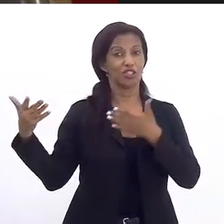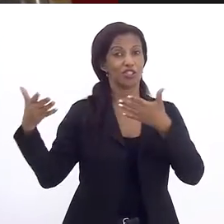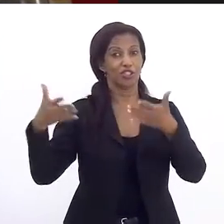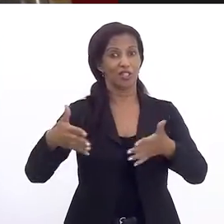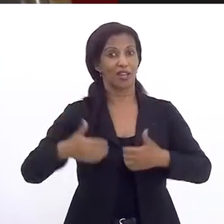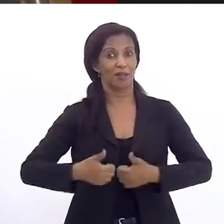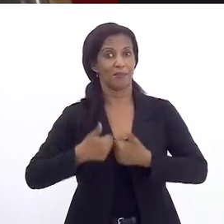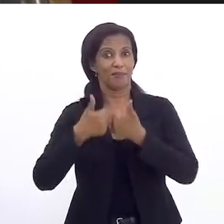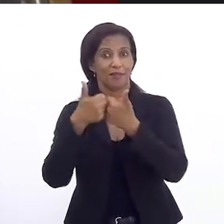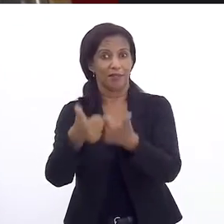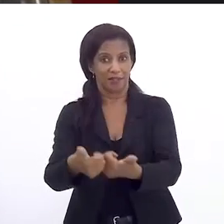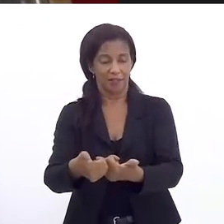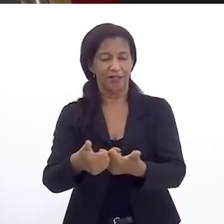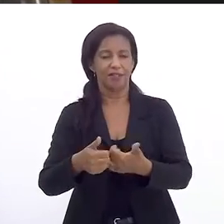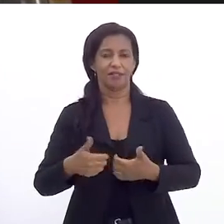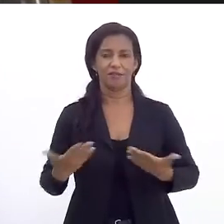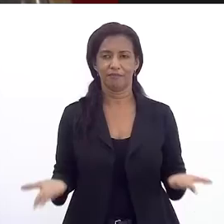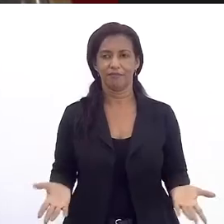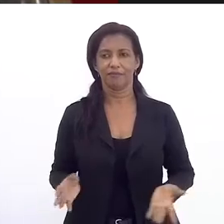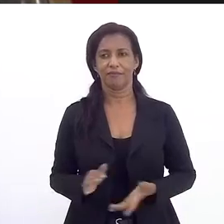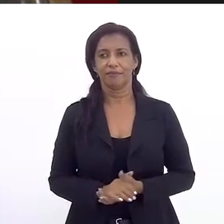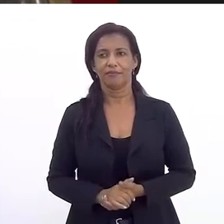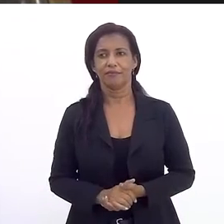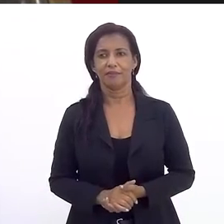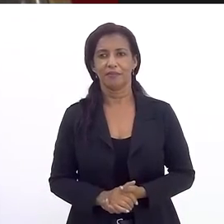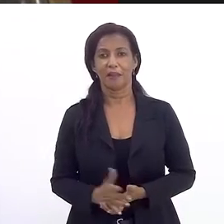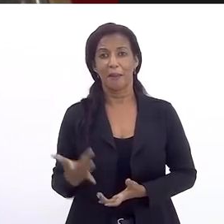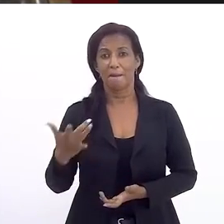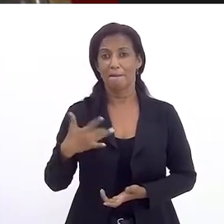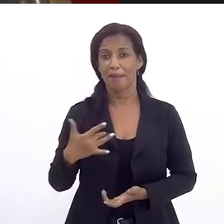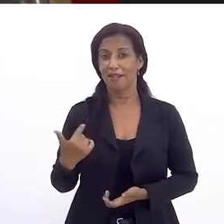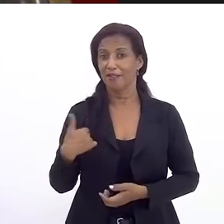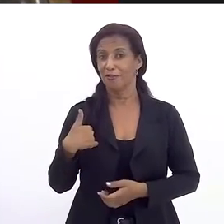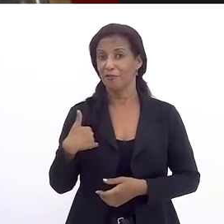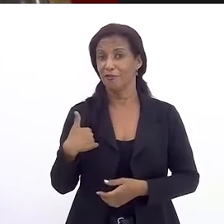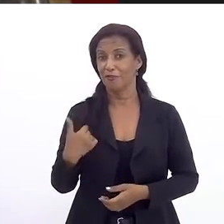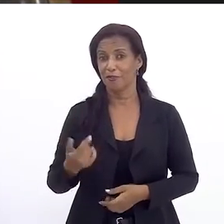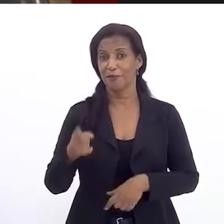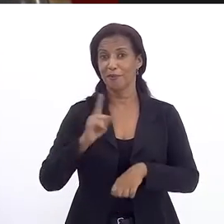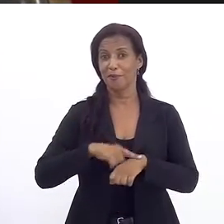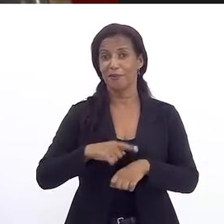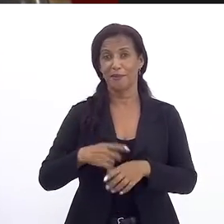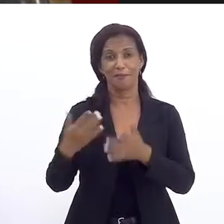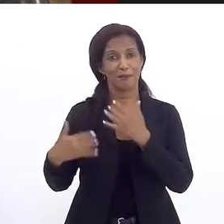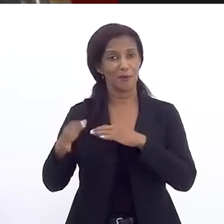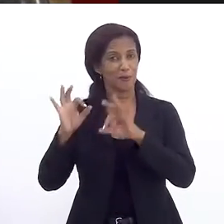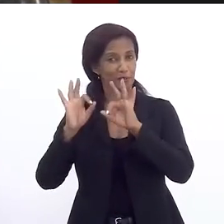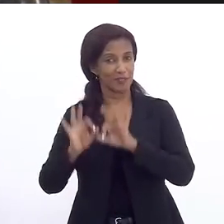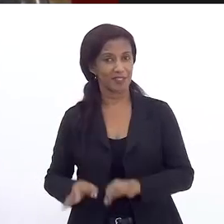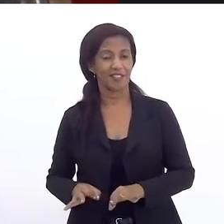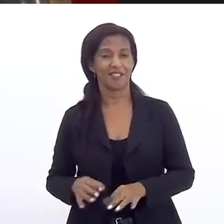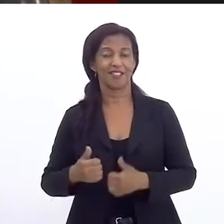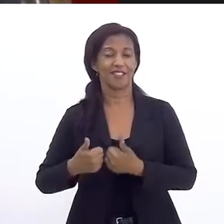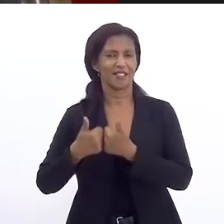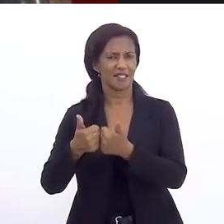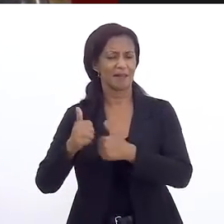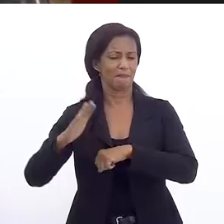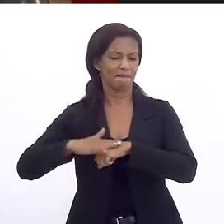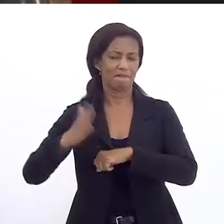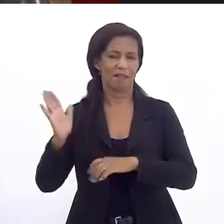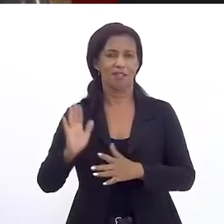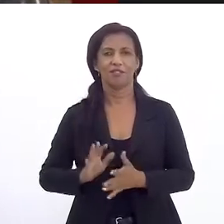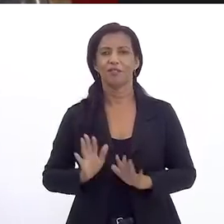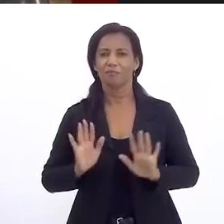nadando, graças a Deus, que dias melhores chegaram, e enfim. Pena que não foi na